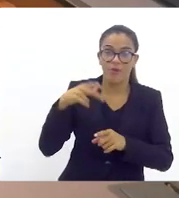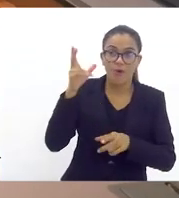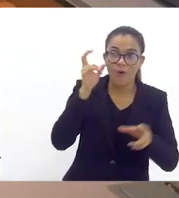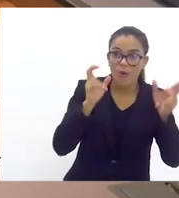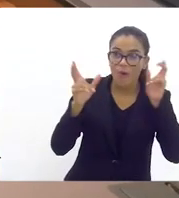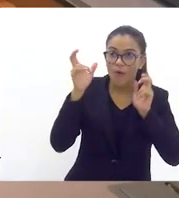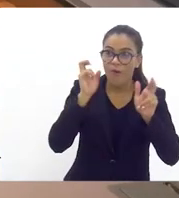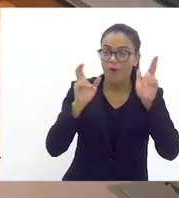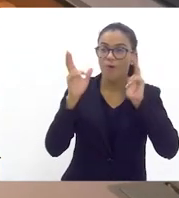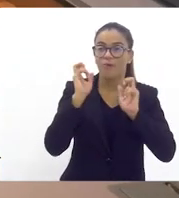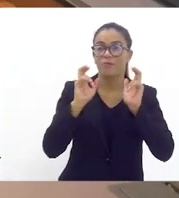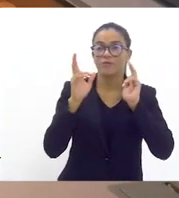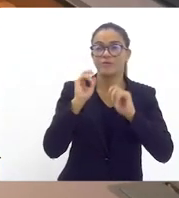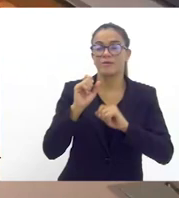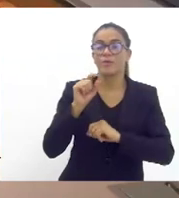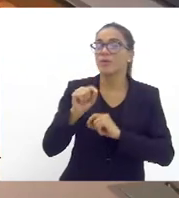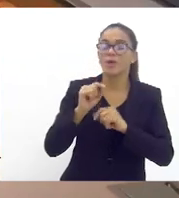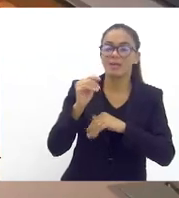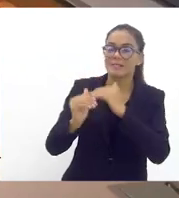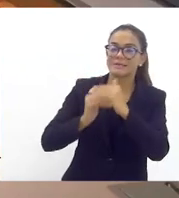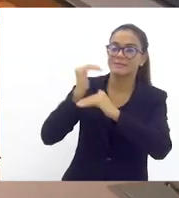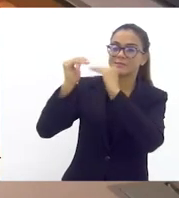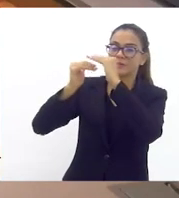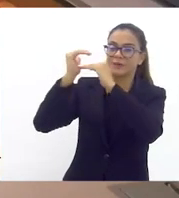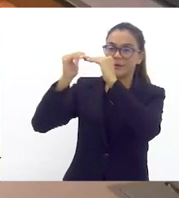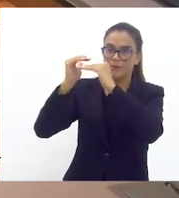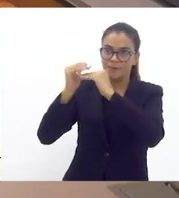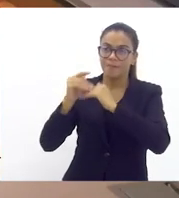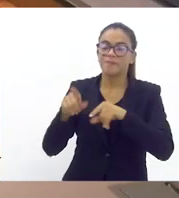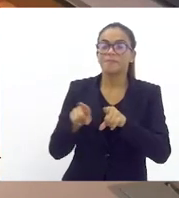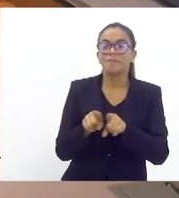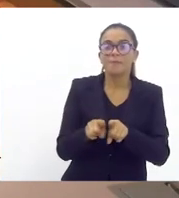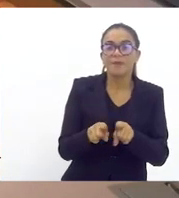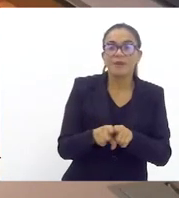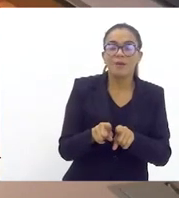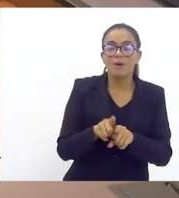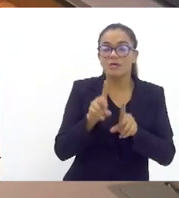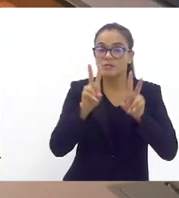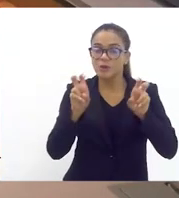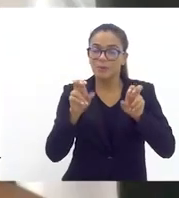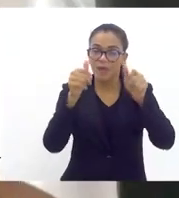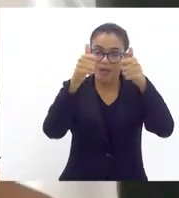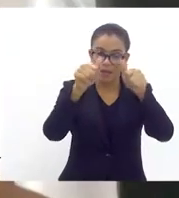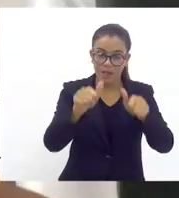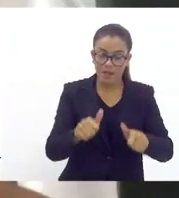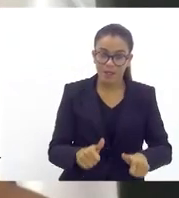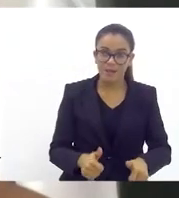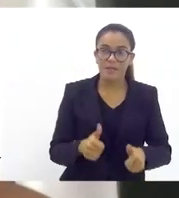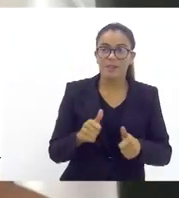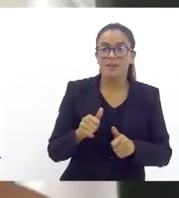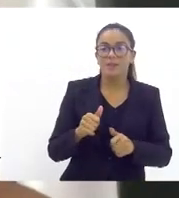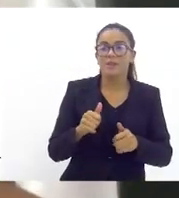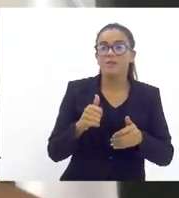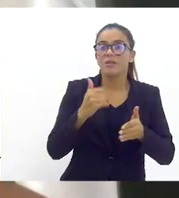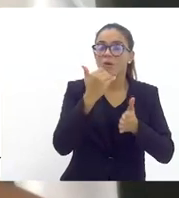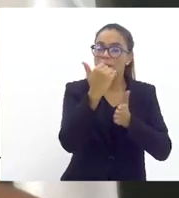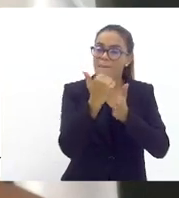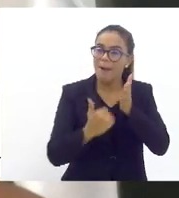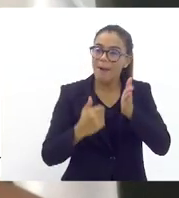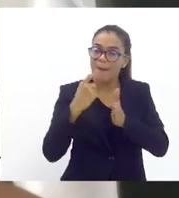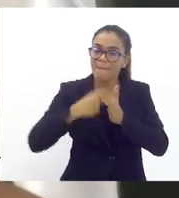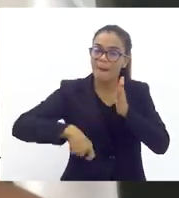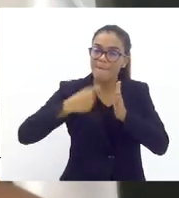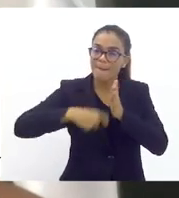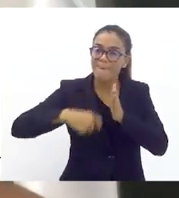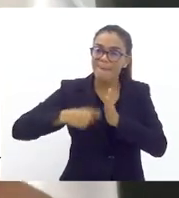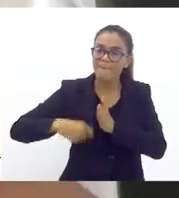um consenso mínimo no sentido de avançar em relação à revisão das isenções fiscais que diversas